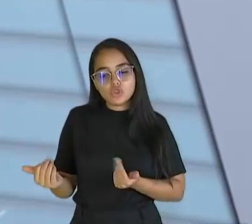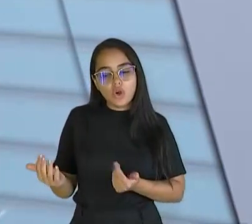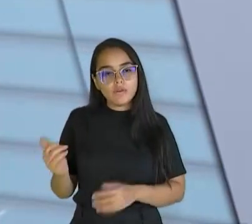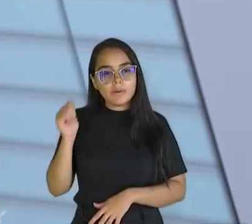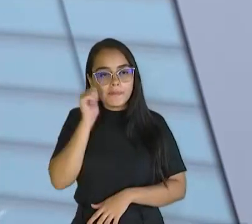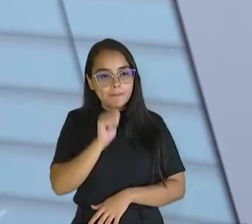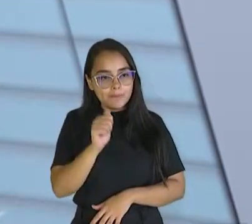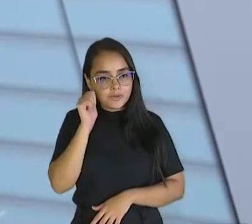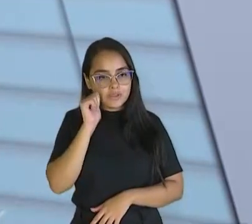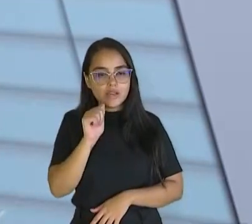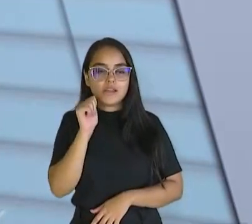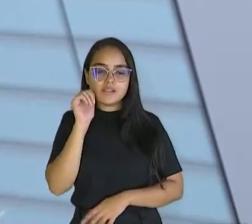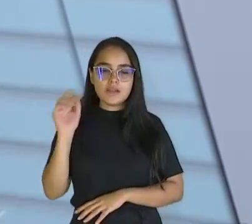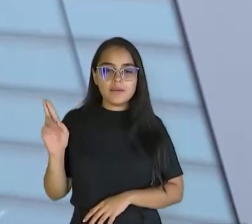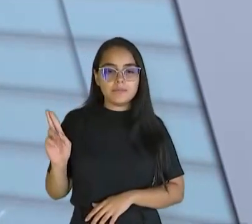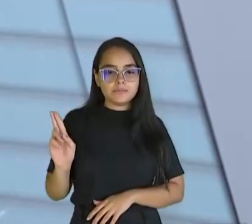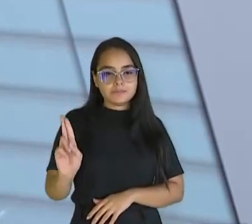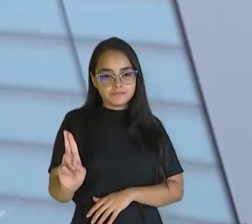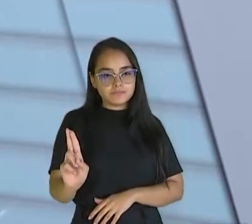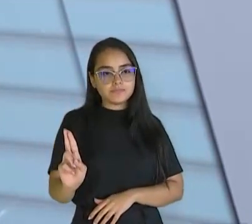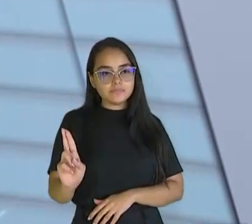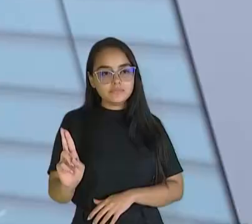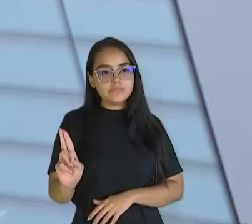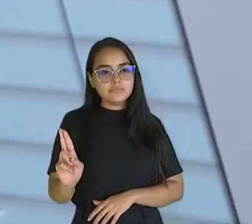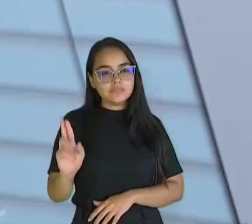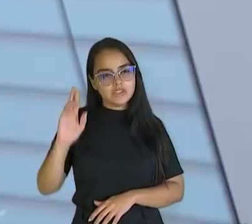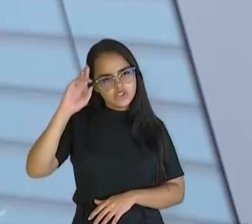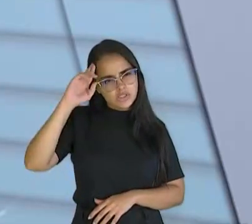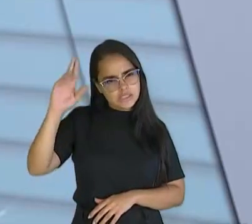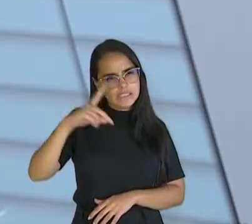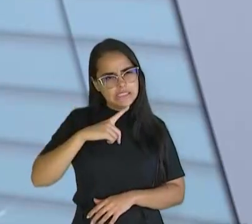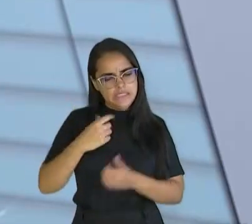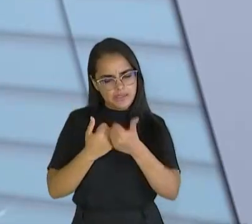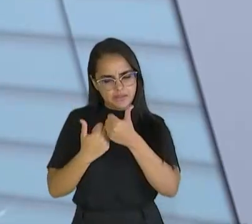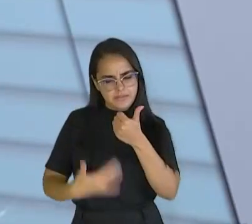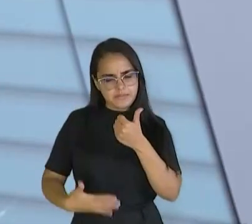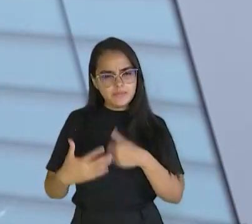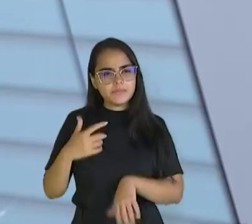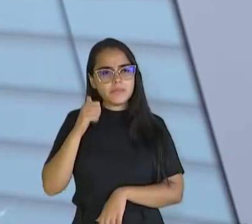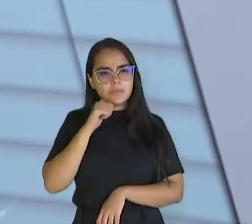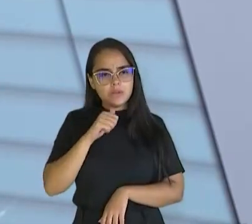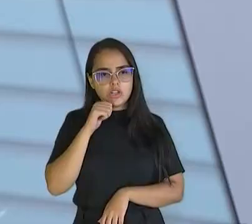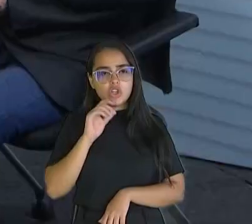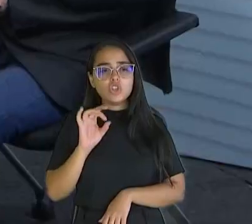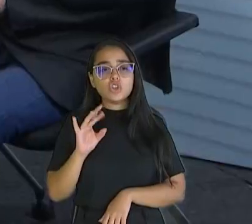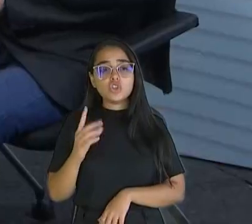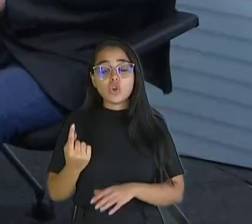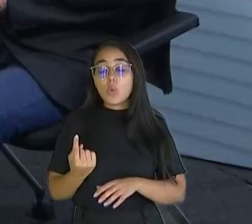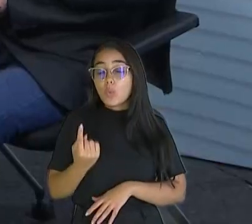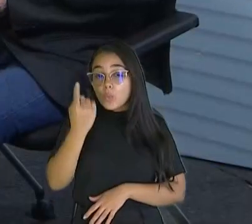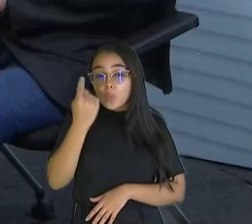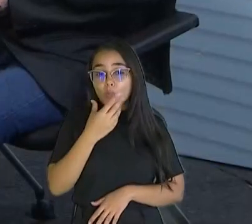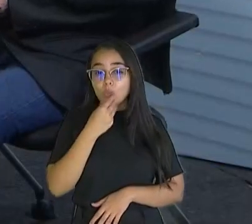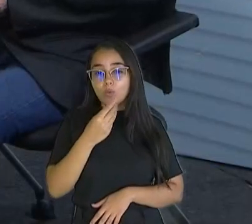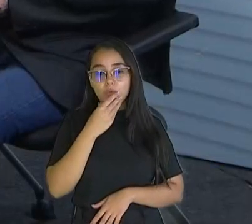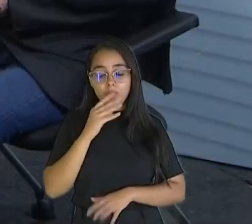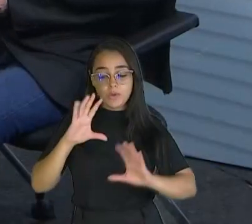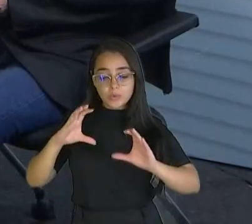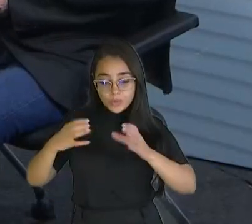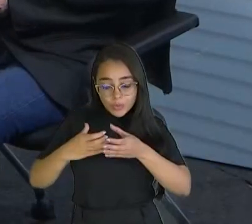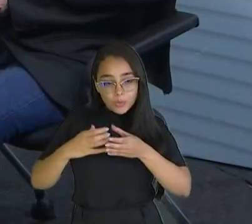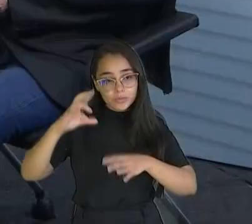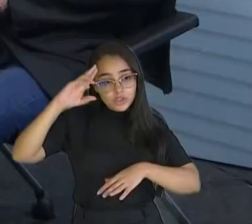mulheres à frente. A diretoria tem mais mulheres? É, só tem um homem atualmente. Só tem um homem, olha isso. Aí, os homens estão com